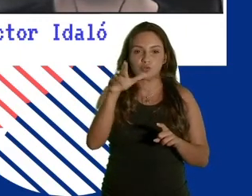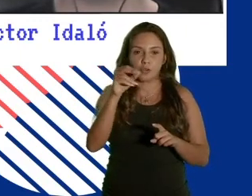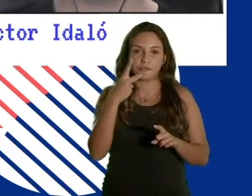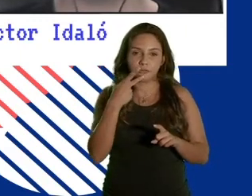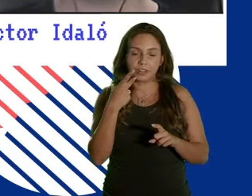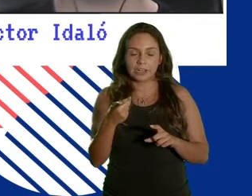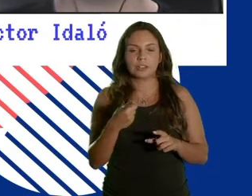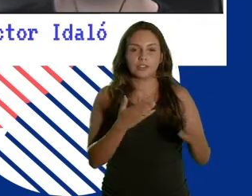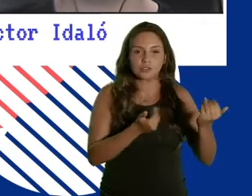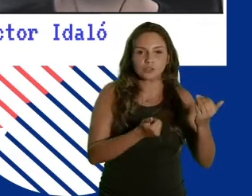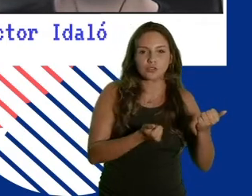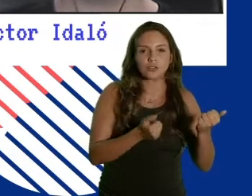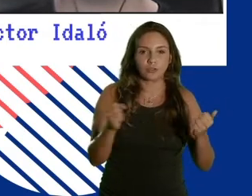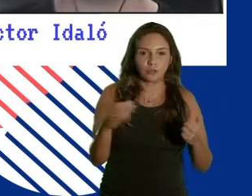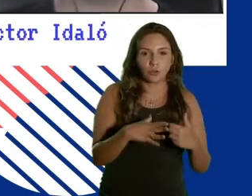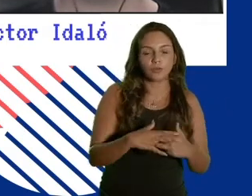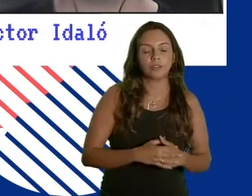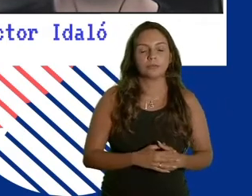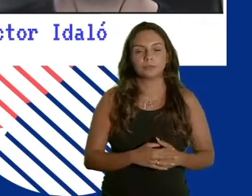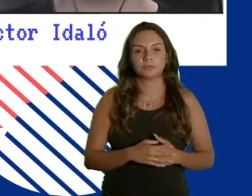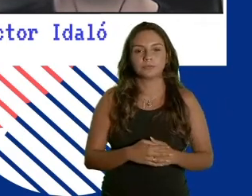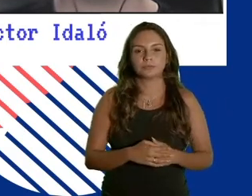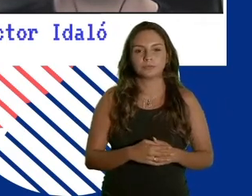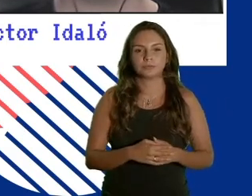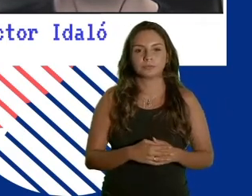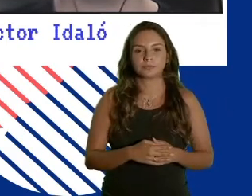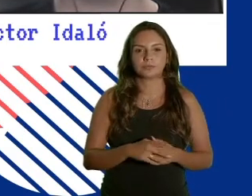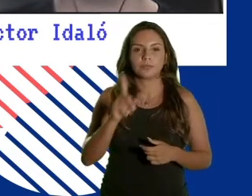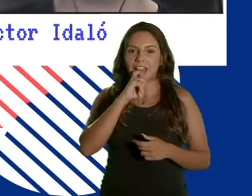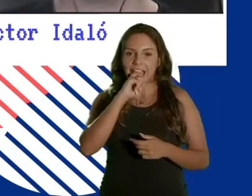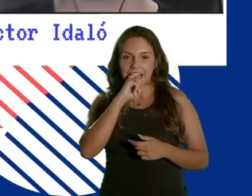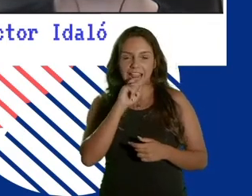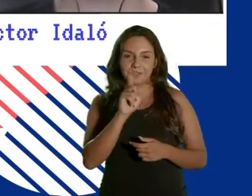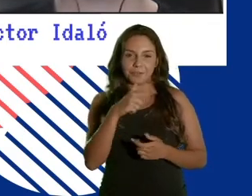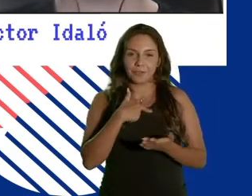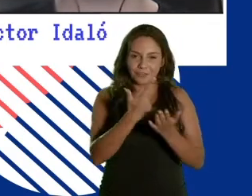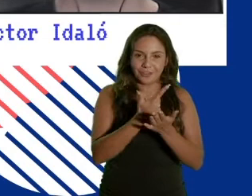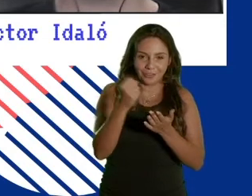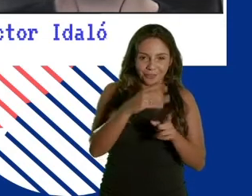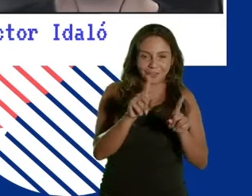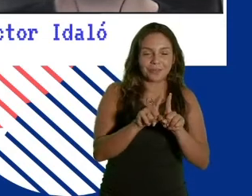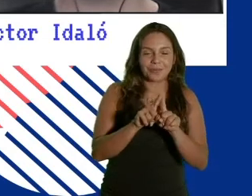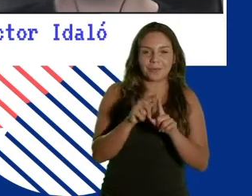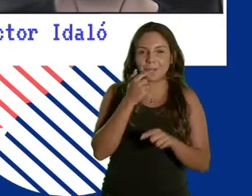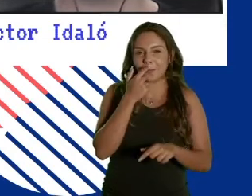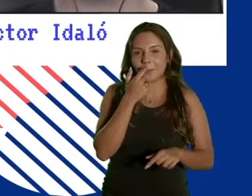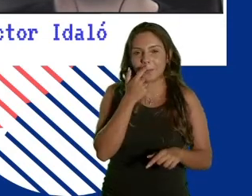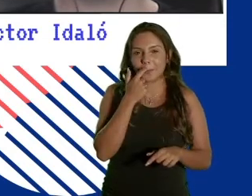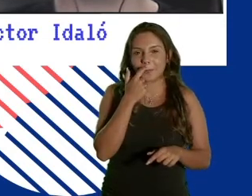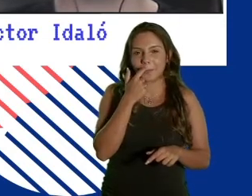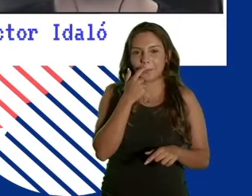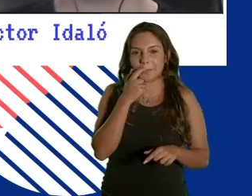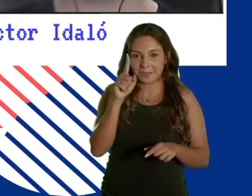nessa juventude, nessa modernidade, e não fico com inveja, não, que meu livro novo também vai sair em